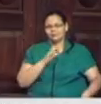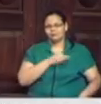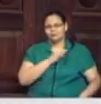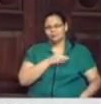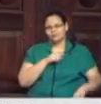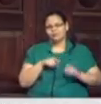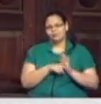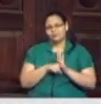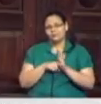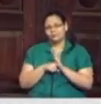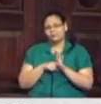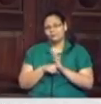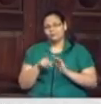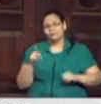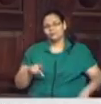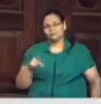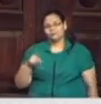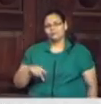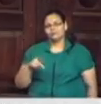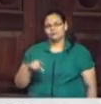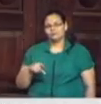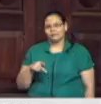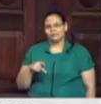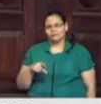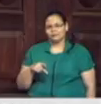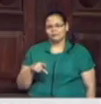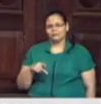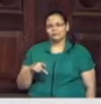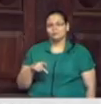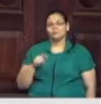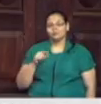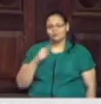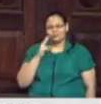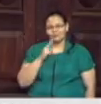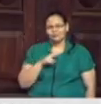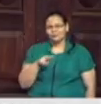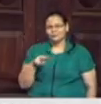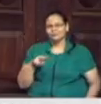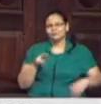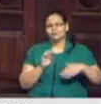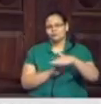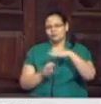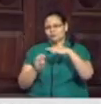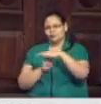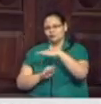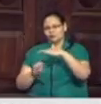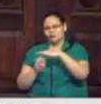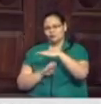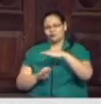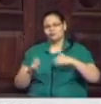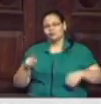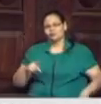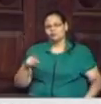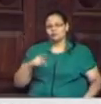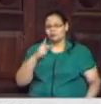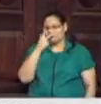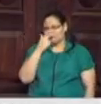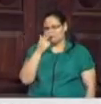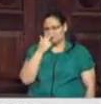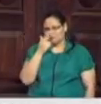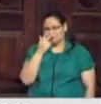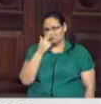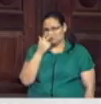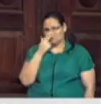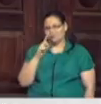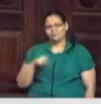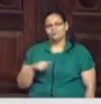A gente tem acompanhado de perto as petroleiras Parece que eles estão vivendo num paraíso fiscal.